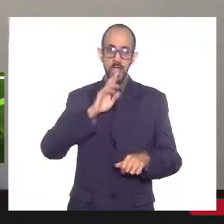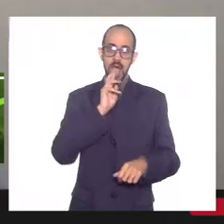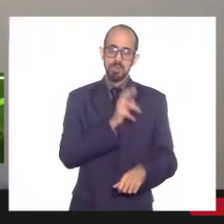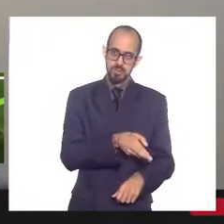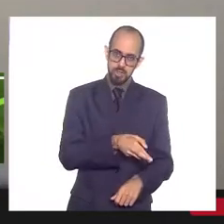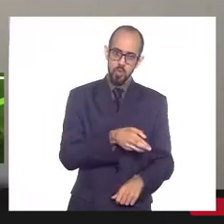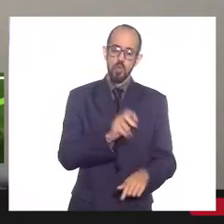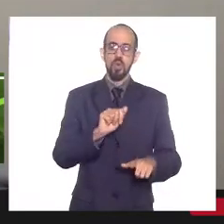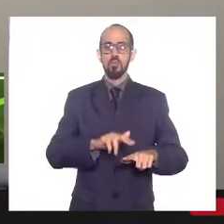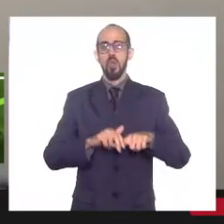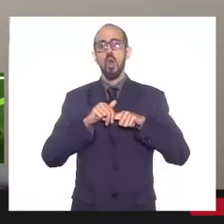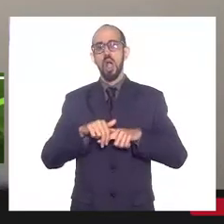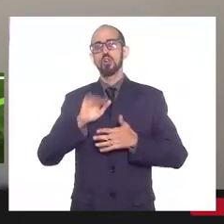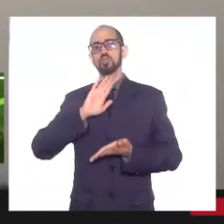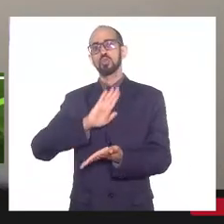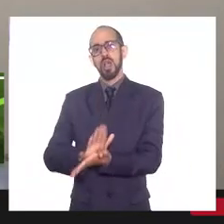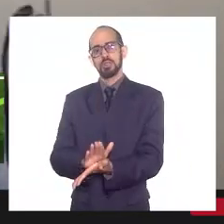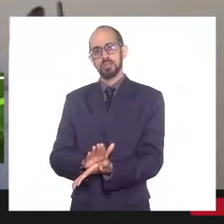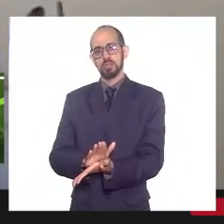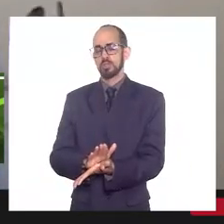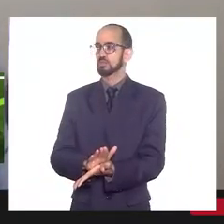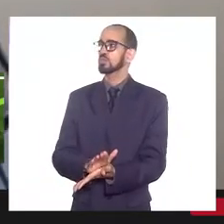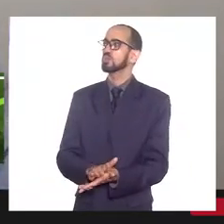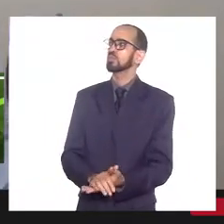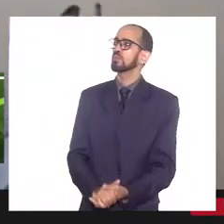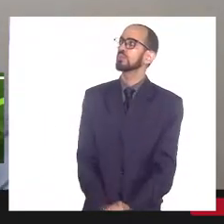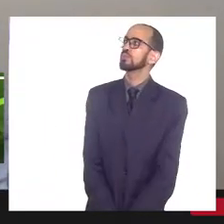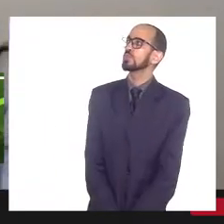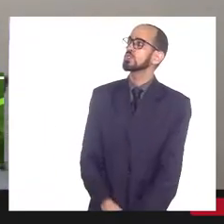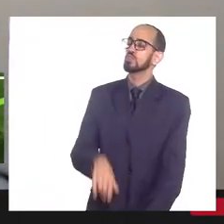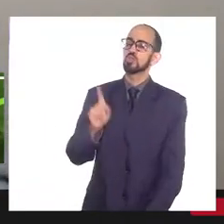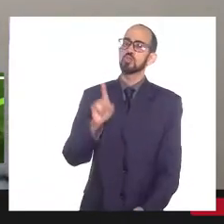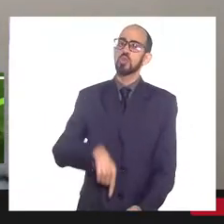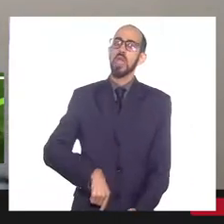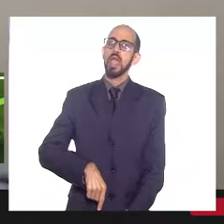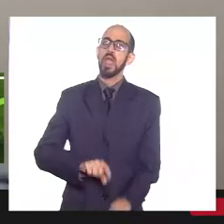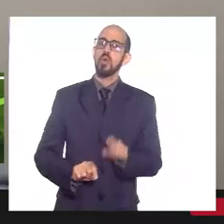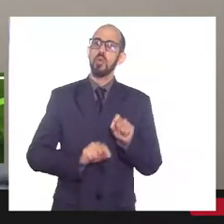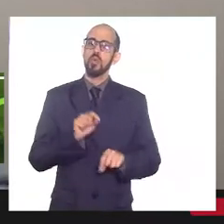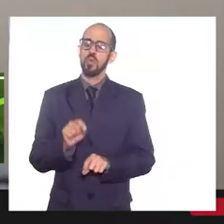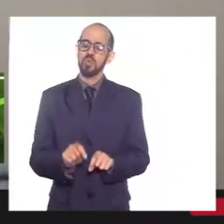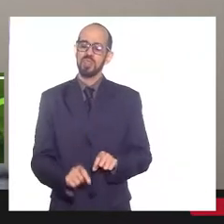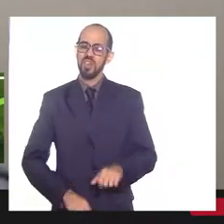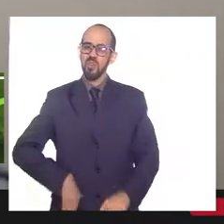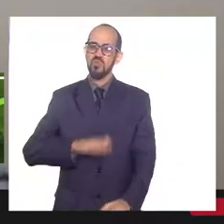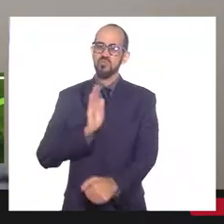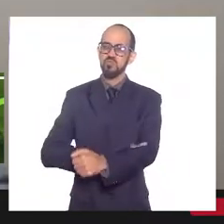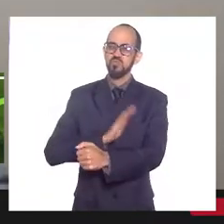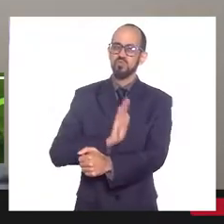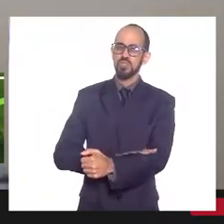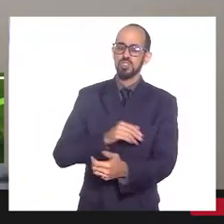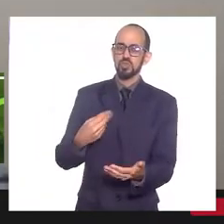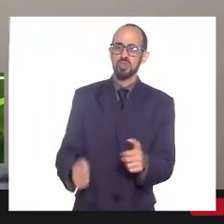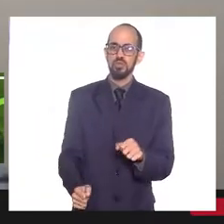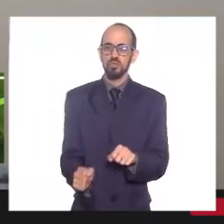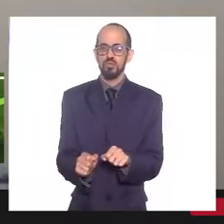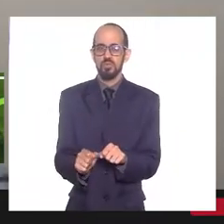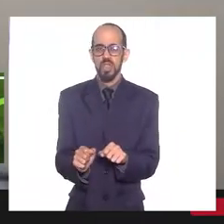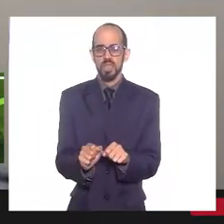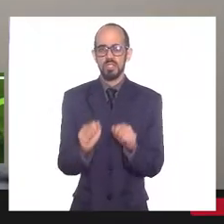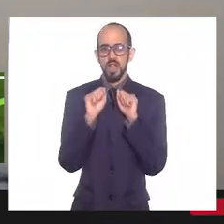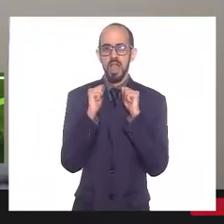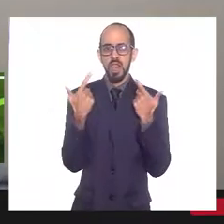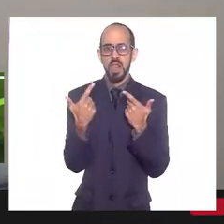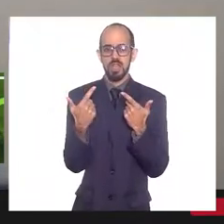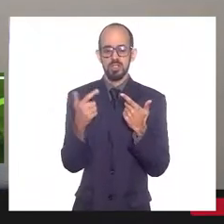boa medida do racismo religioso não é seu móvel de levou à Assembleia Legislativa por provocação